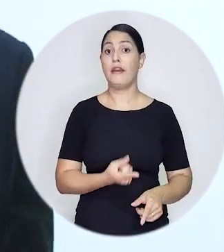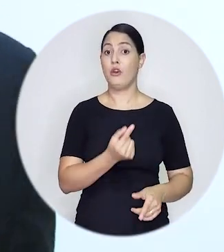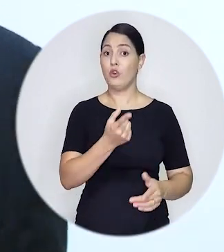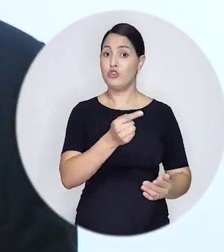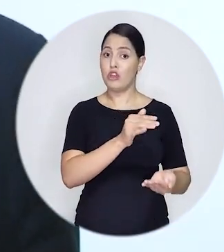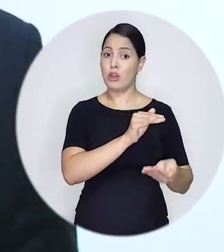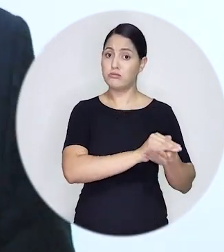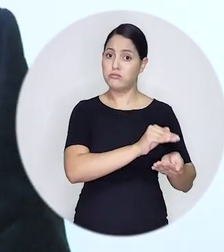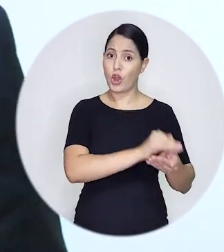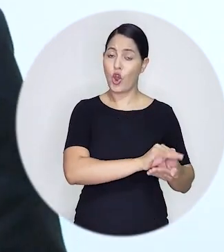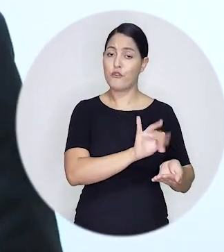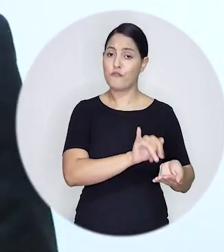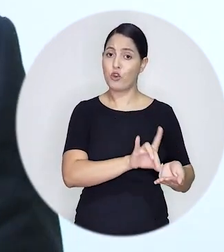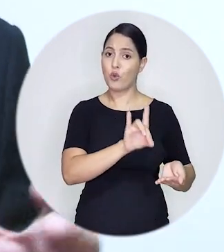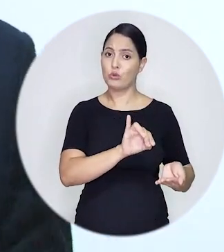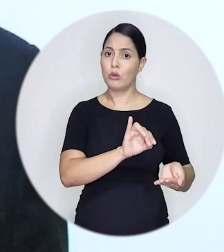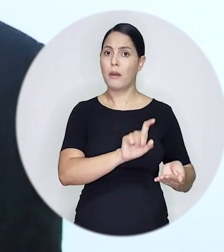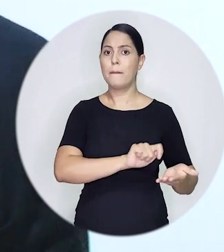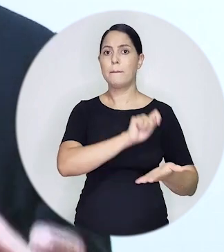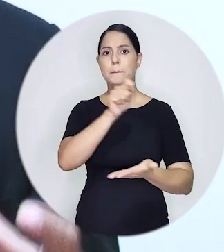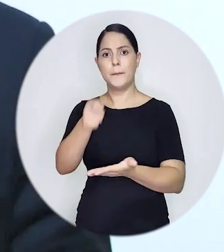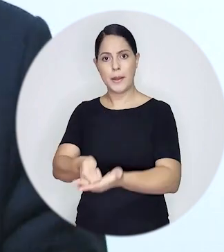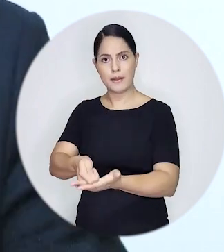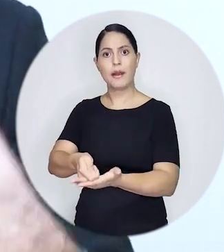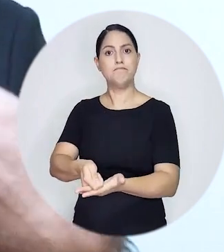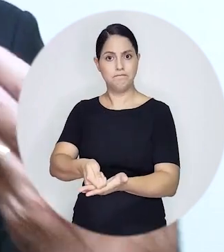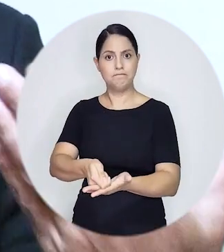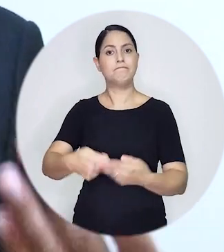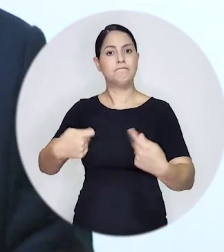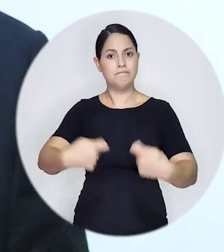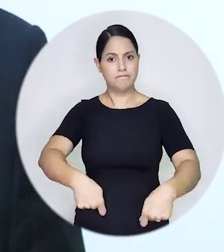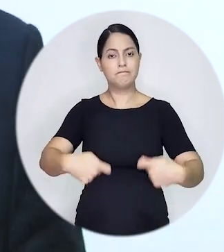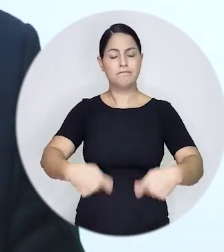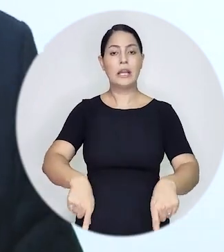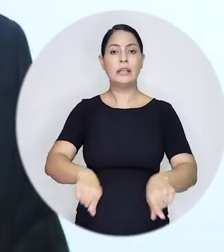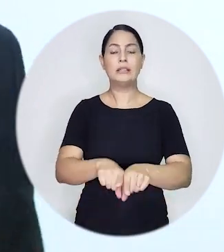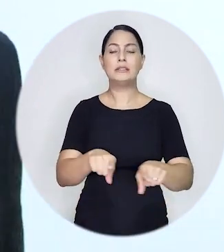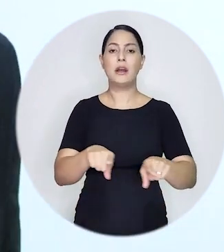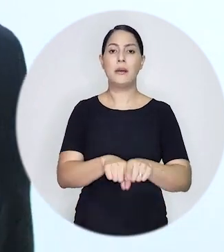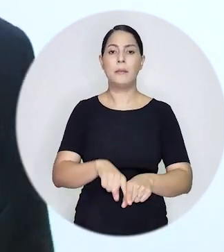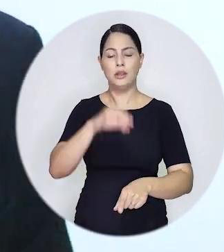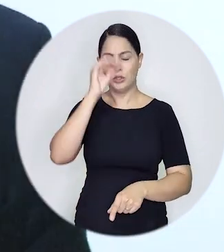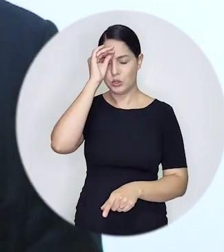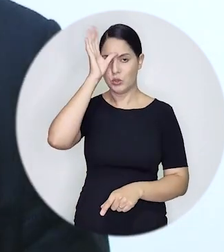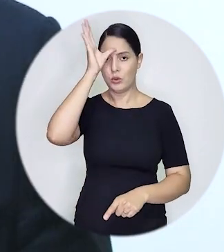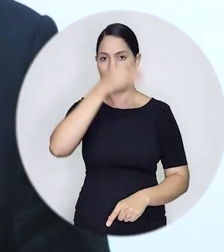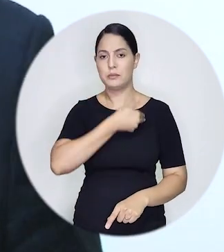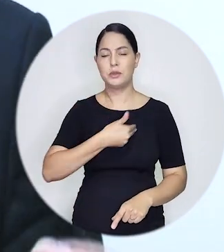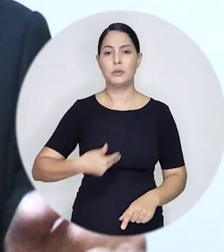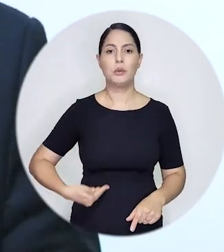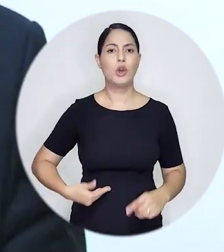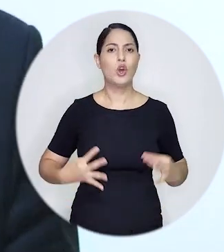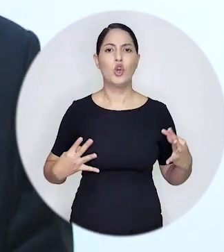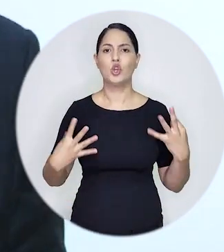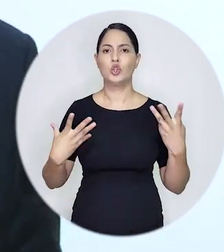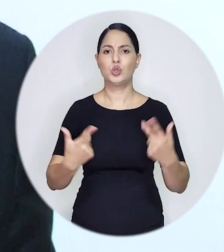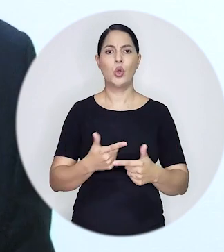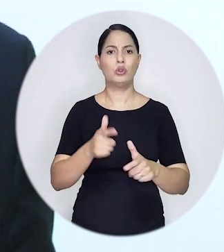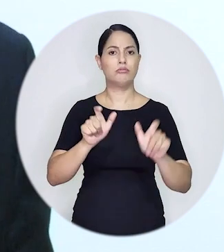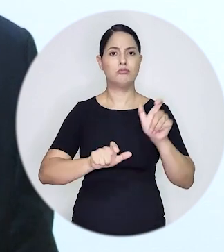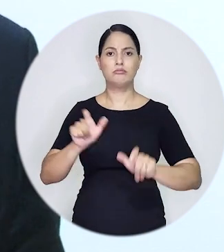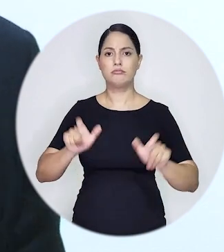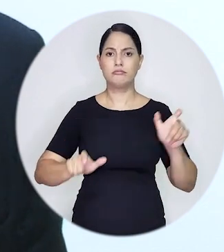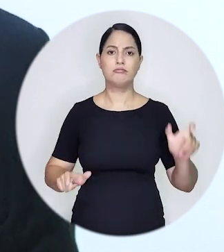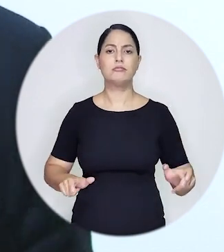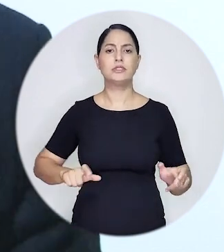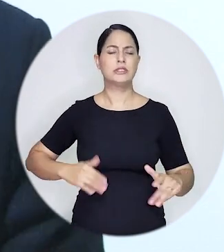que garanta o pagamento ao final e principalmente transparência para que as nomeações sejam de conhecimento público e principalmente que garanta o